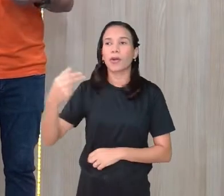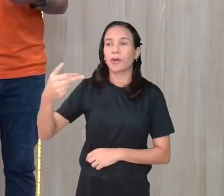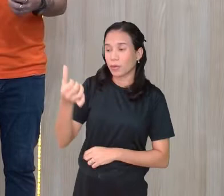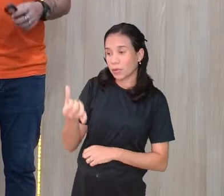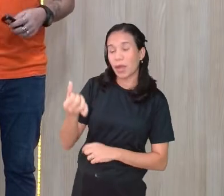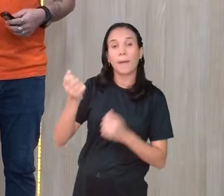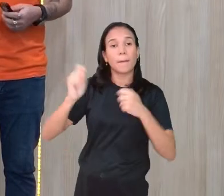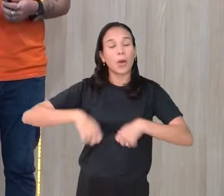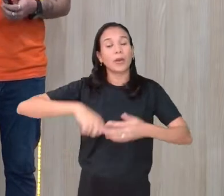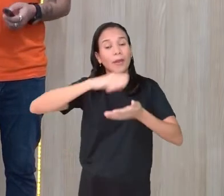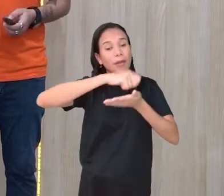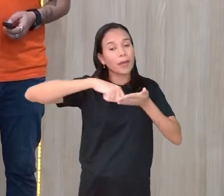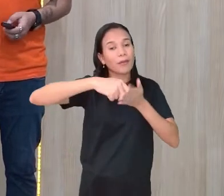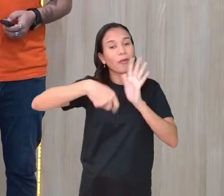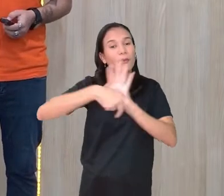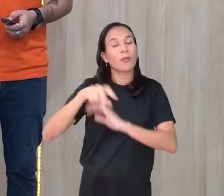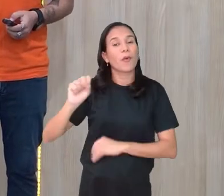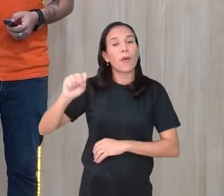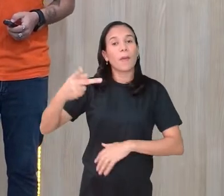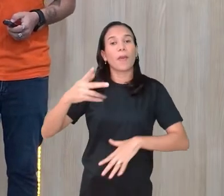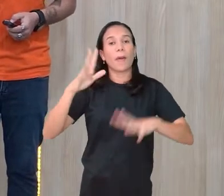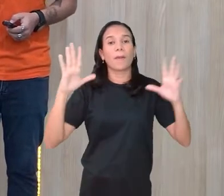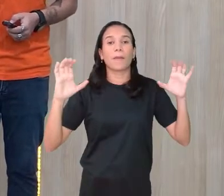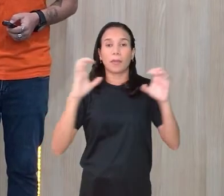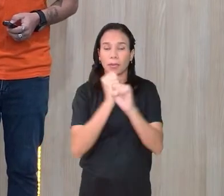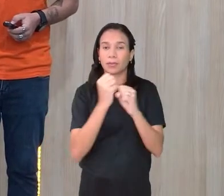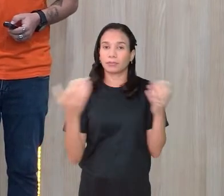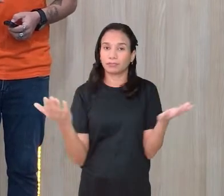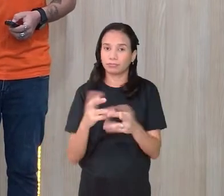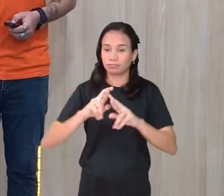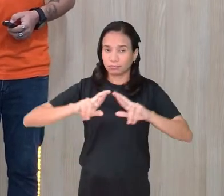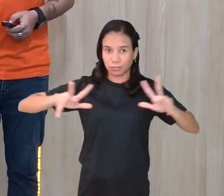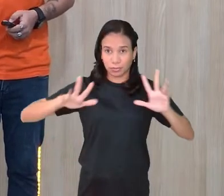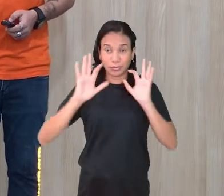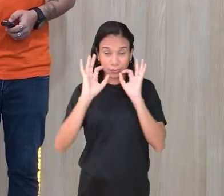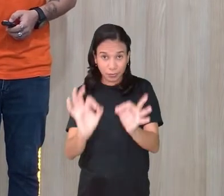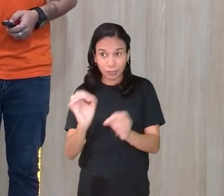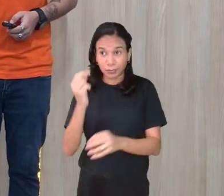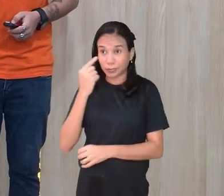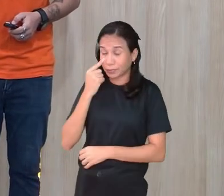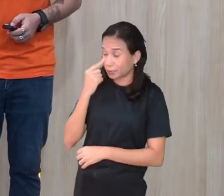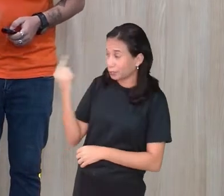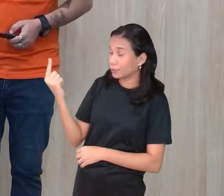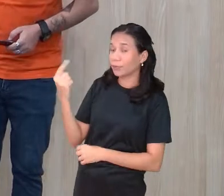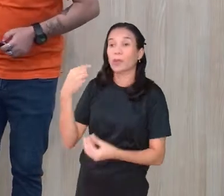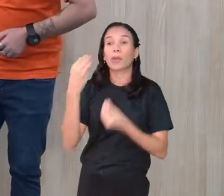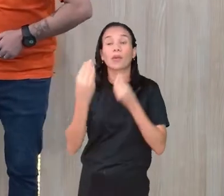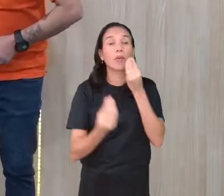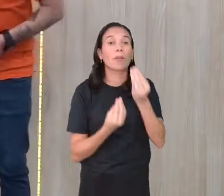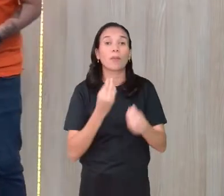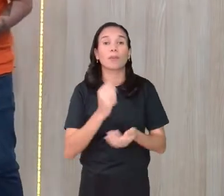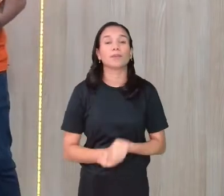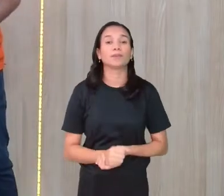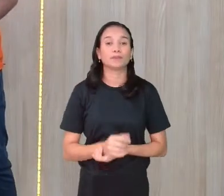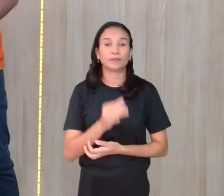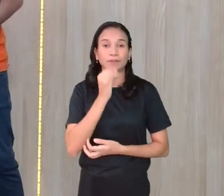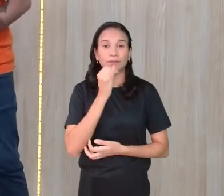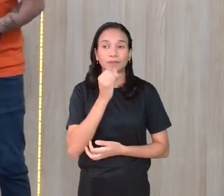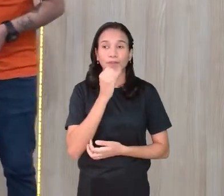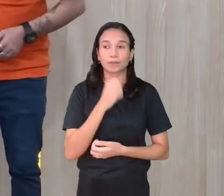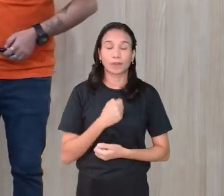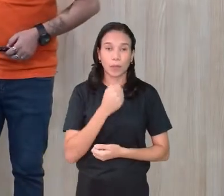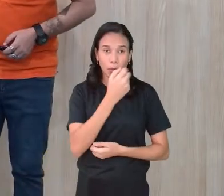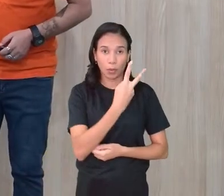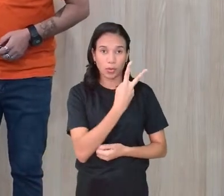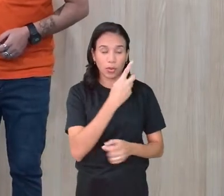posso escrever, eu posso operacionar de uma outra forma, tá certo? Vamos tentar ver que forma é essa. Por exemplo,